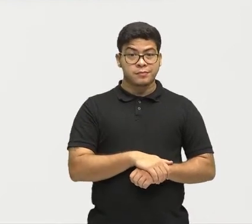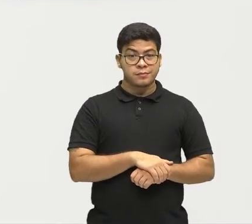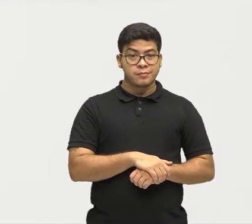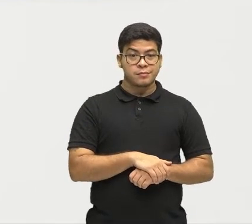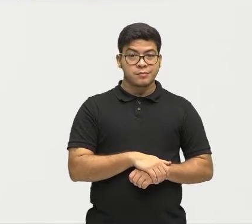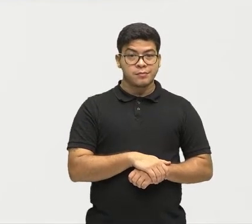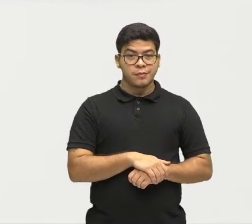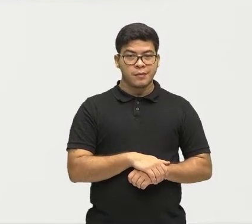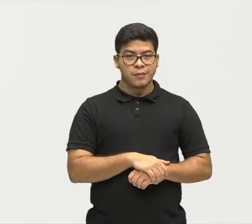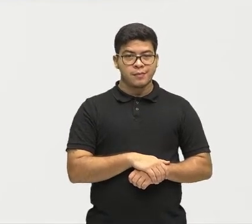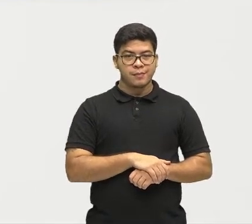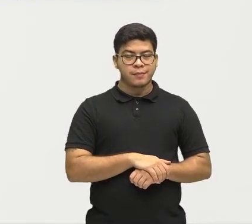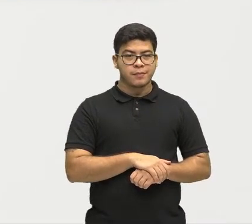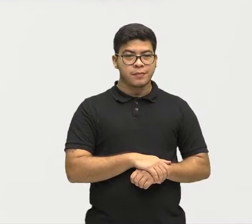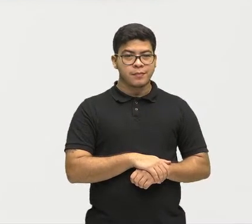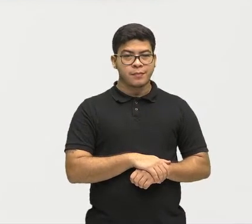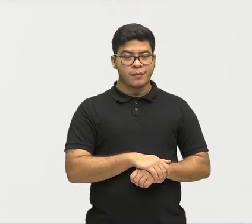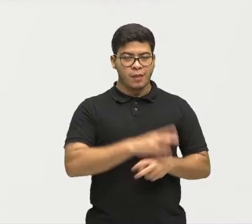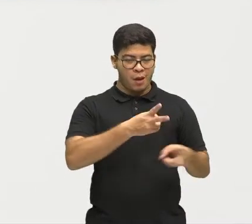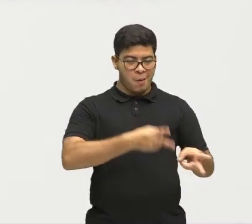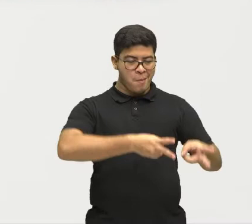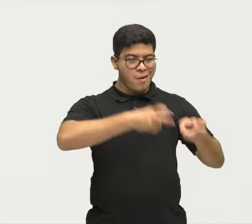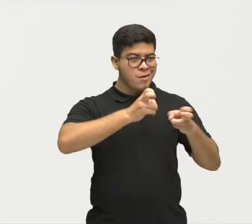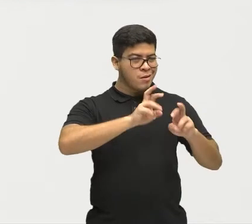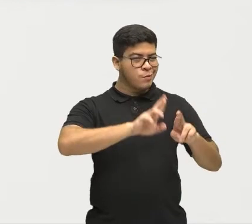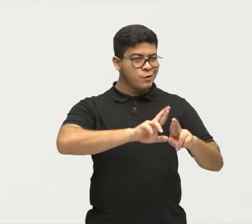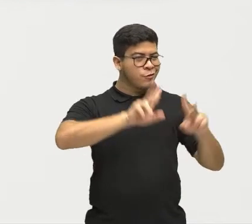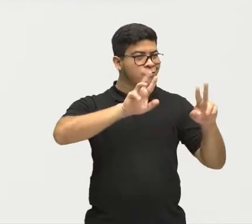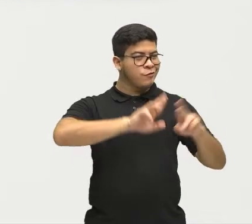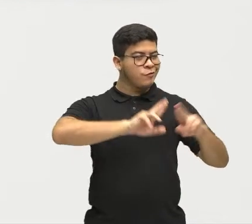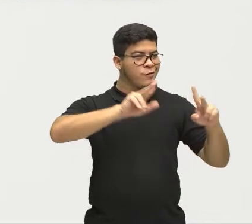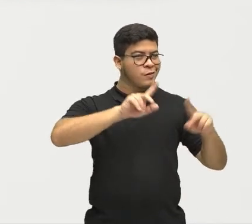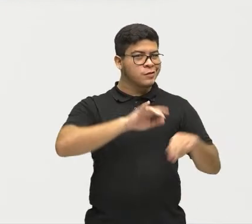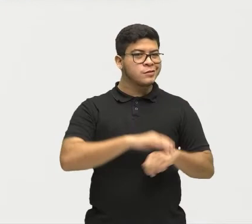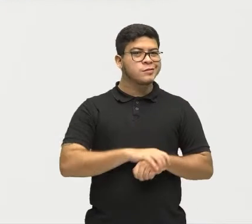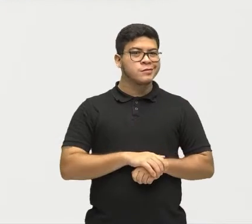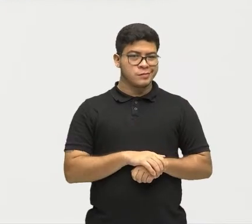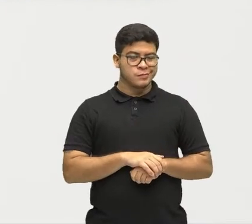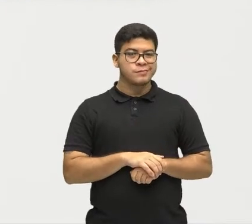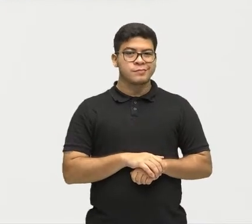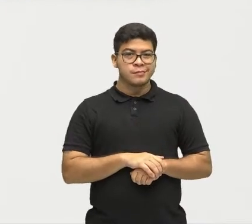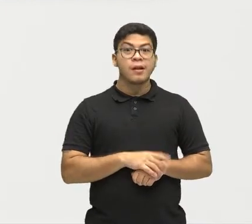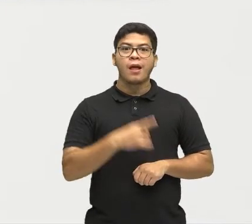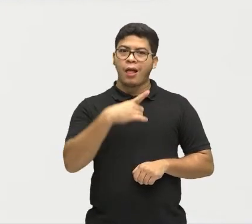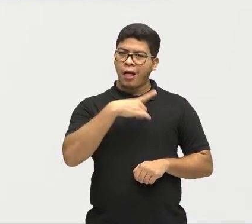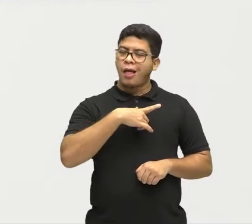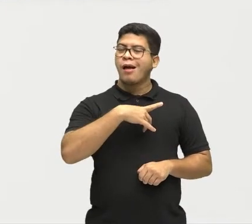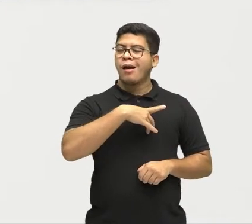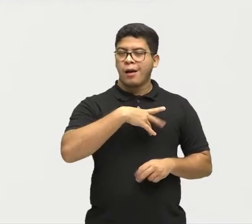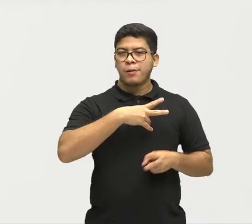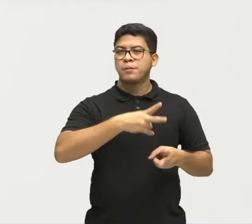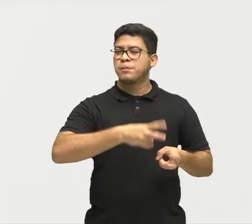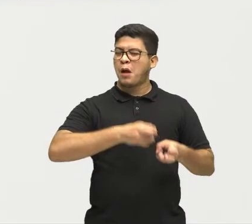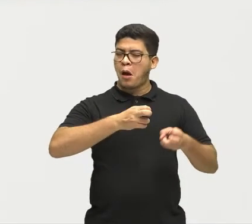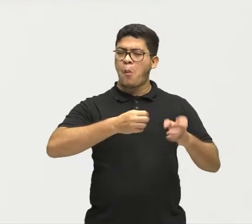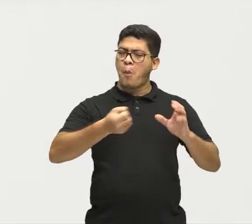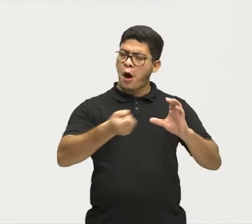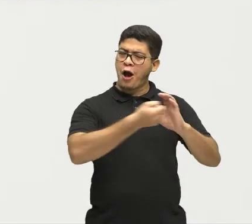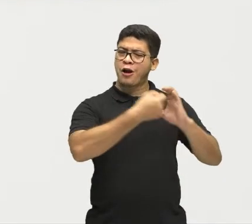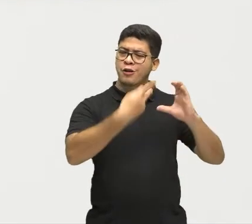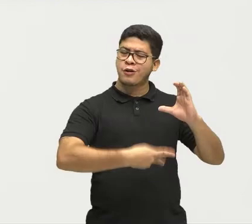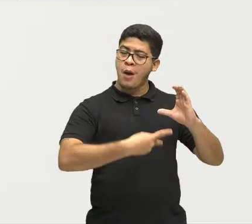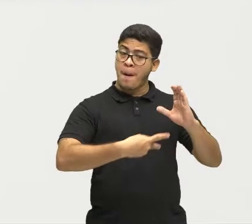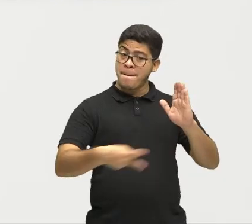formações paralelas de nervuras. Então, as folhas, elas são uma grande característica que